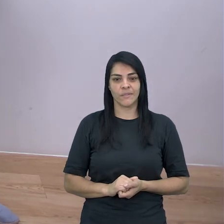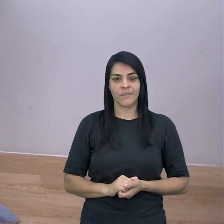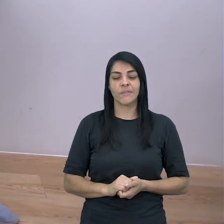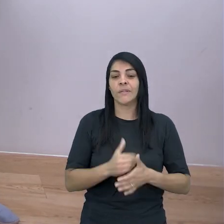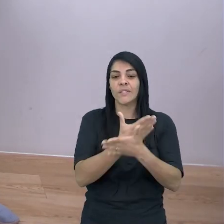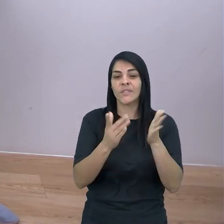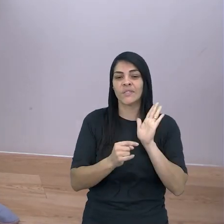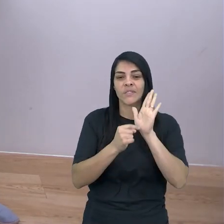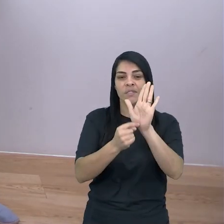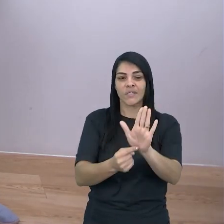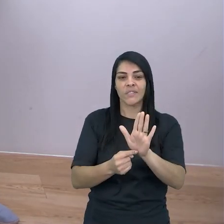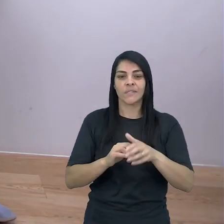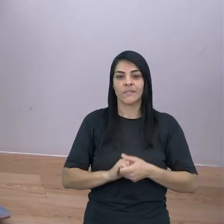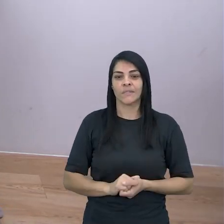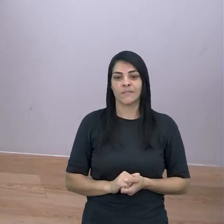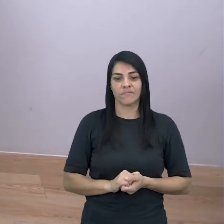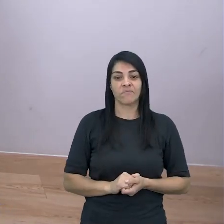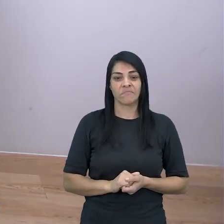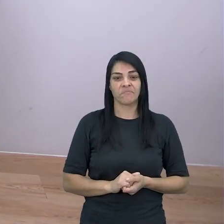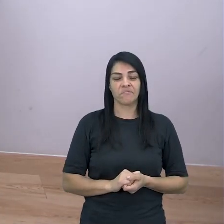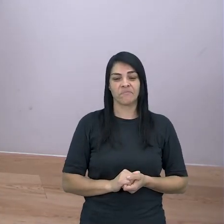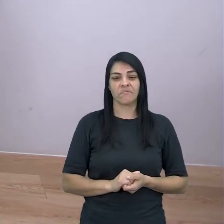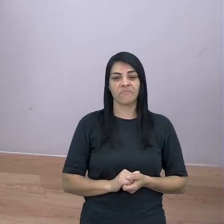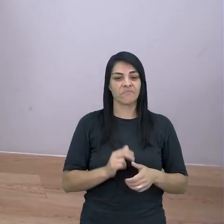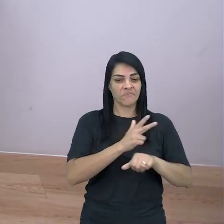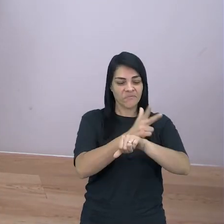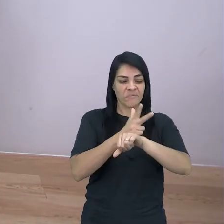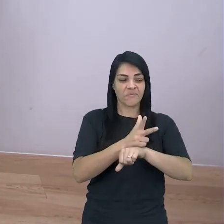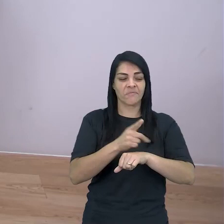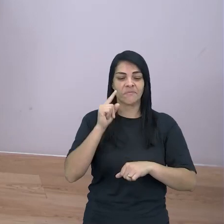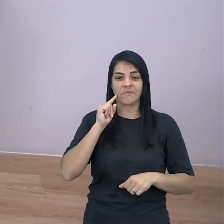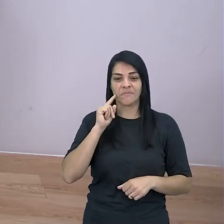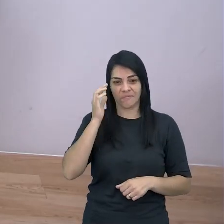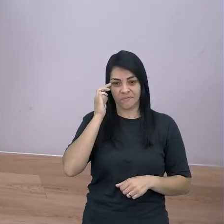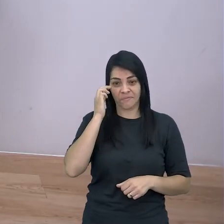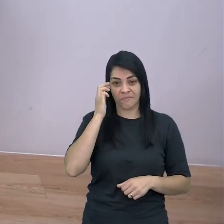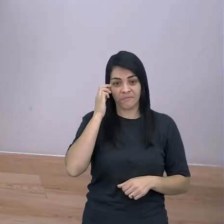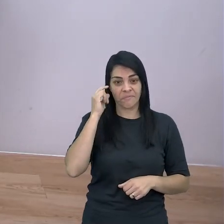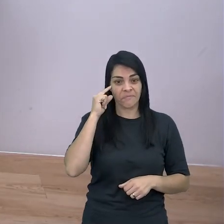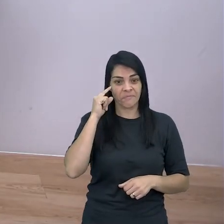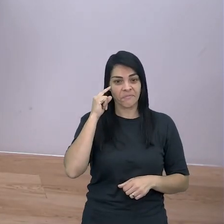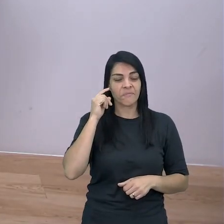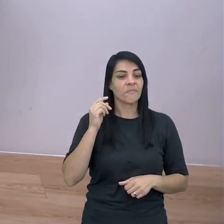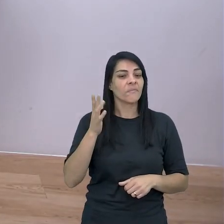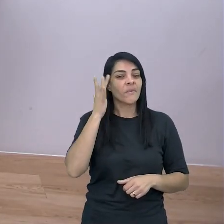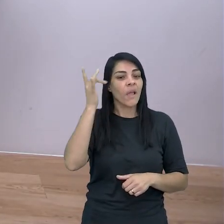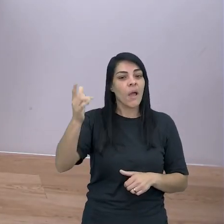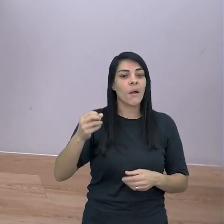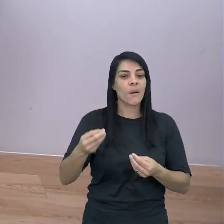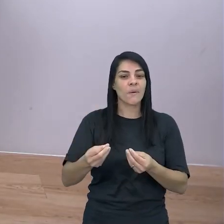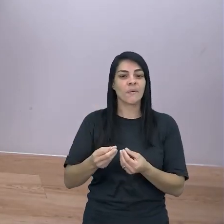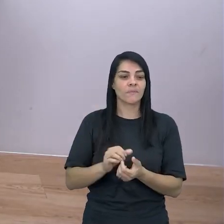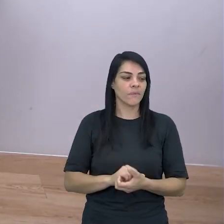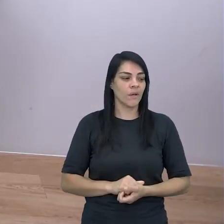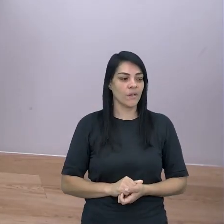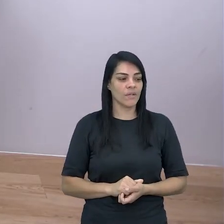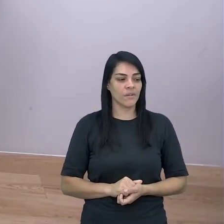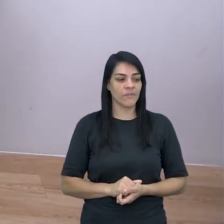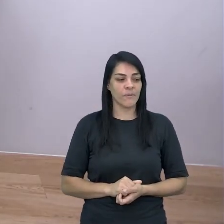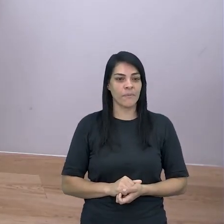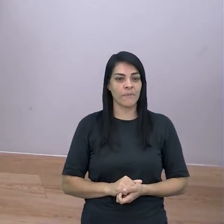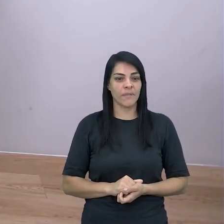Nós apresentamos o Bilby. Ah, né? Olha só. Vocês também apresentaram ele aí? A